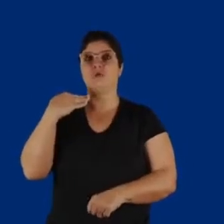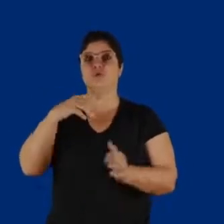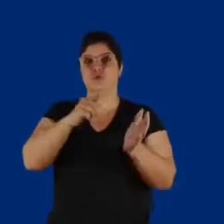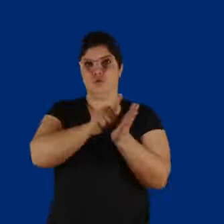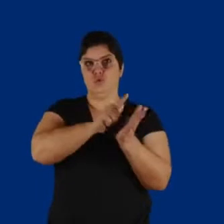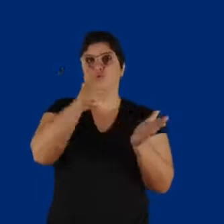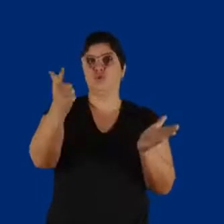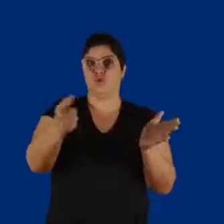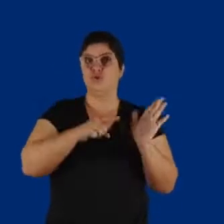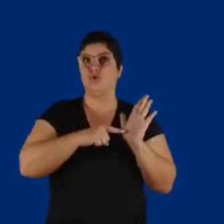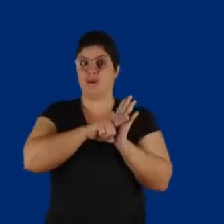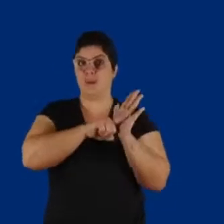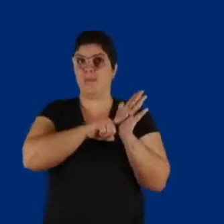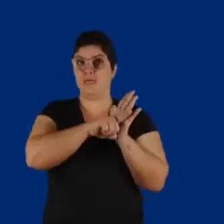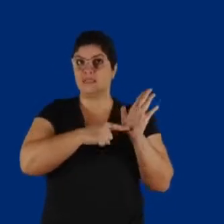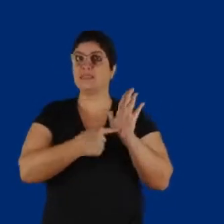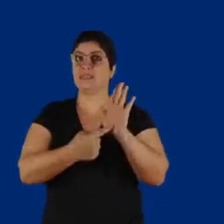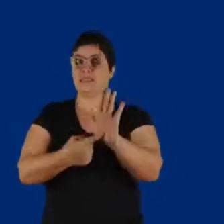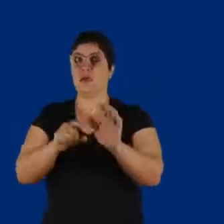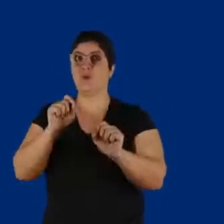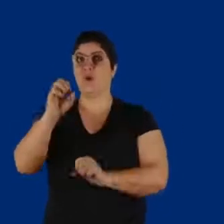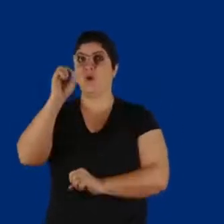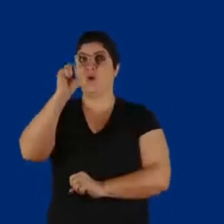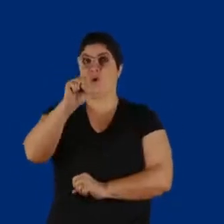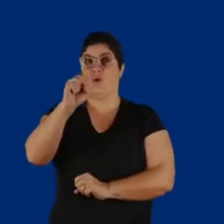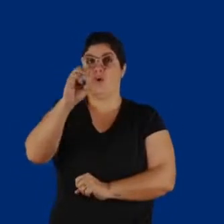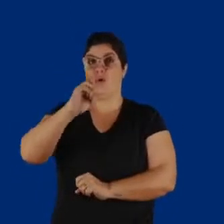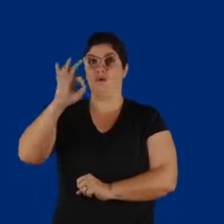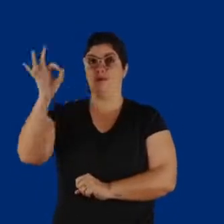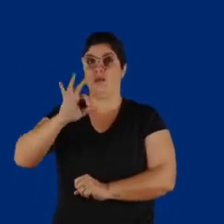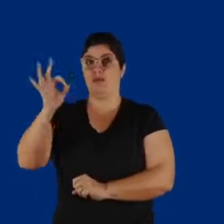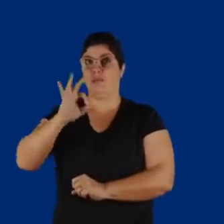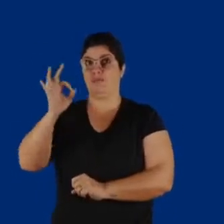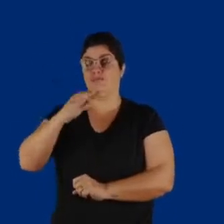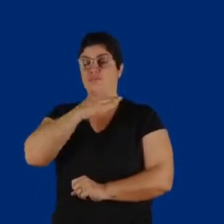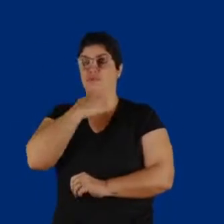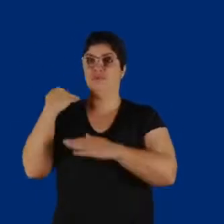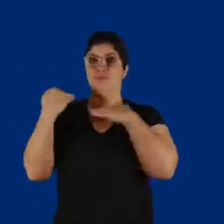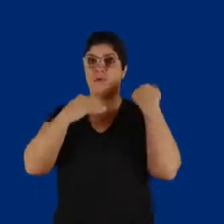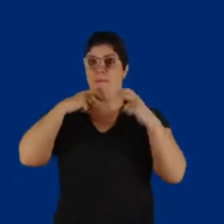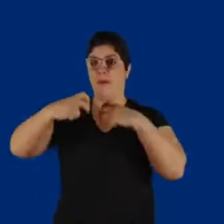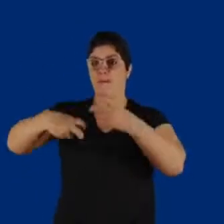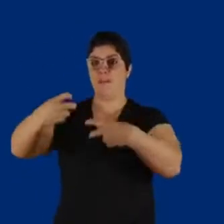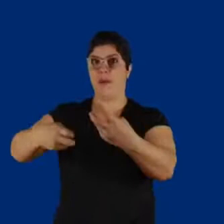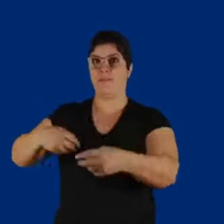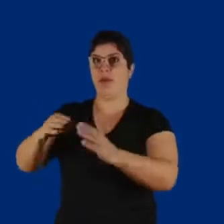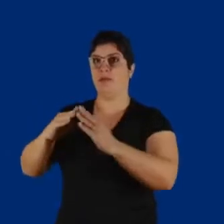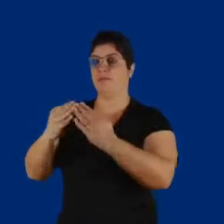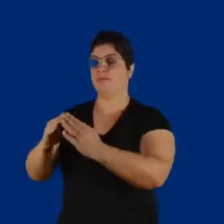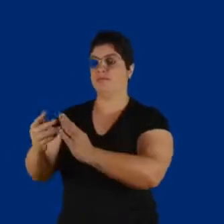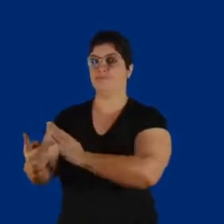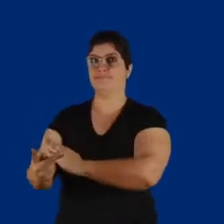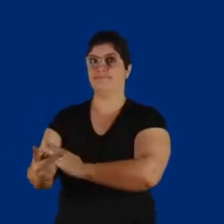estão denunciando, 80% das mortes aconteceram em periferias, aconteceram em bairros pobres. Quer dizer, morreu quem não